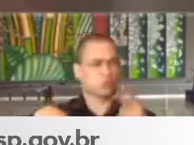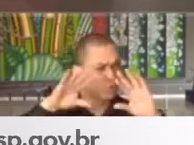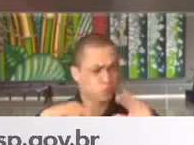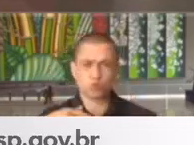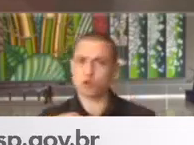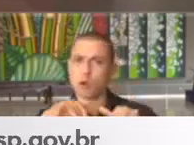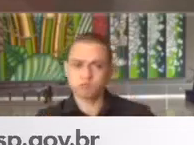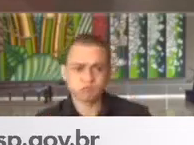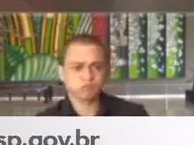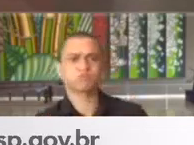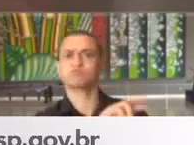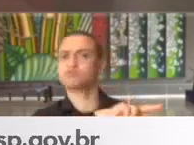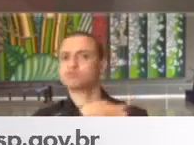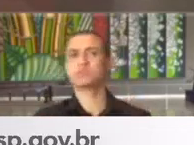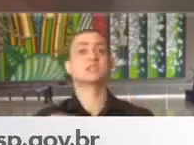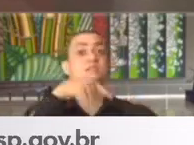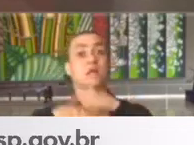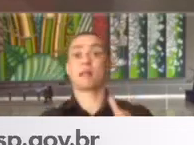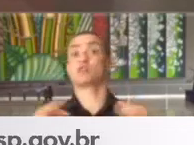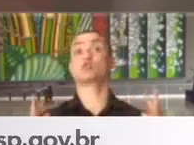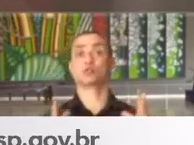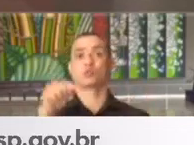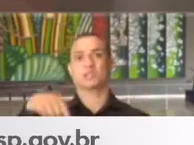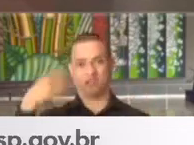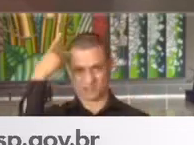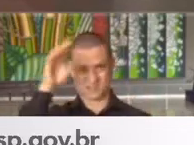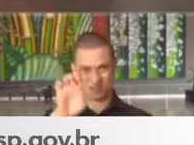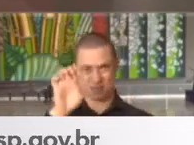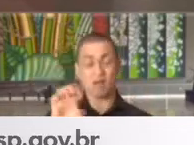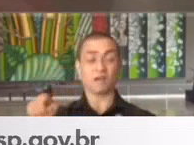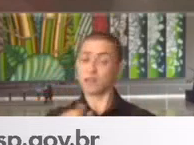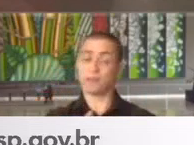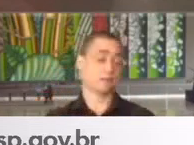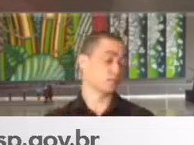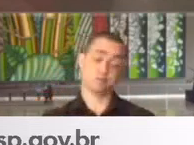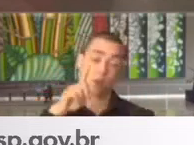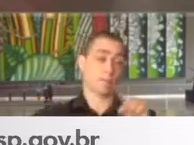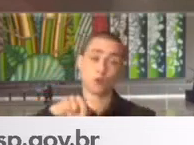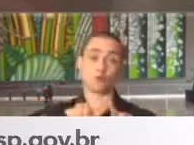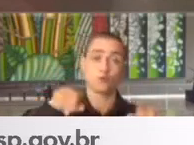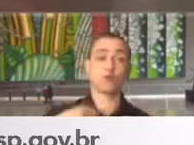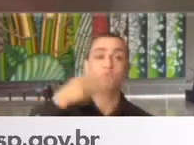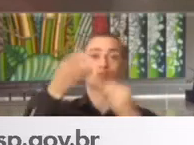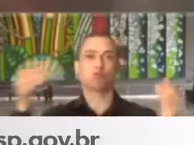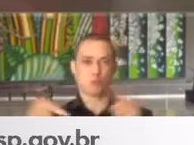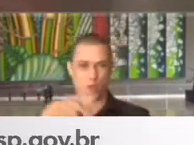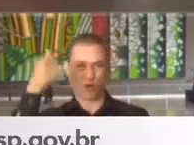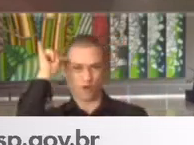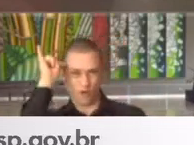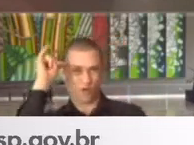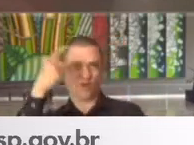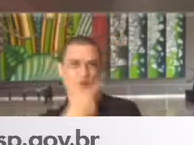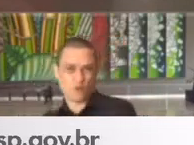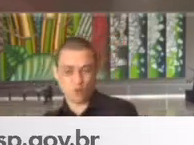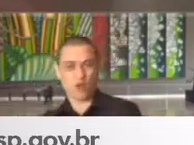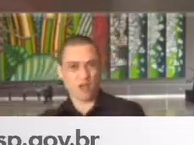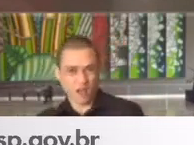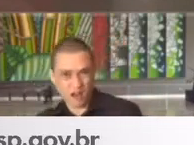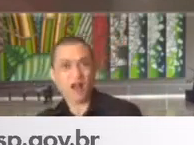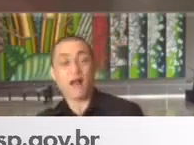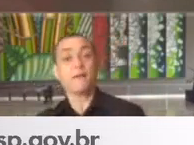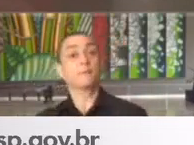todo o estado de São Paulo, assim como a distribuição de produtos veterinários e ração para os